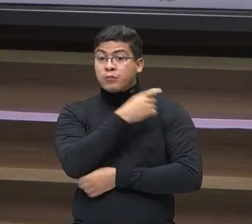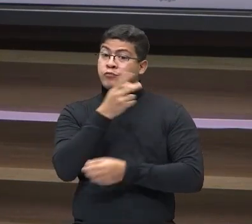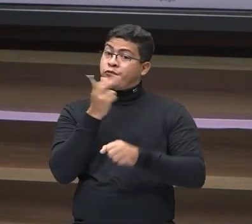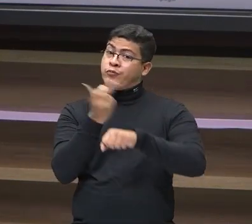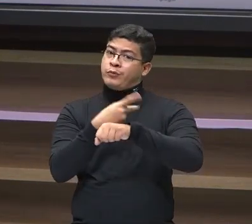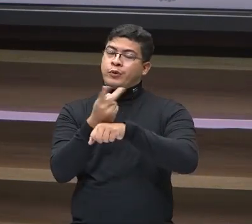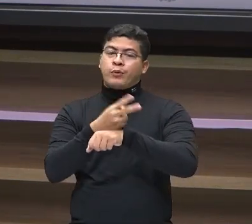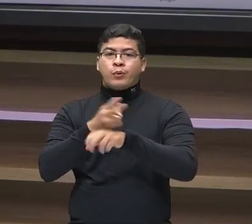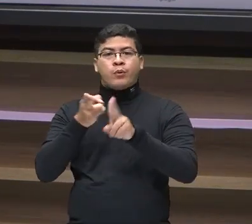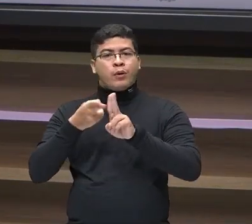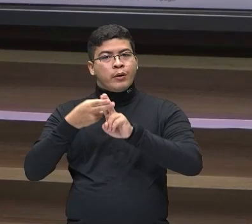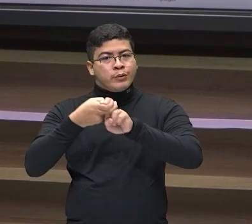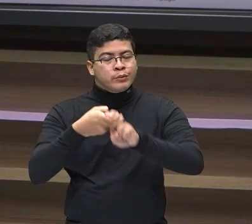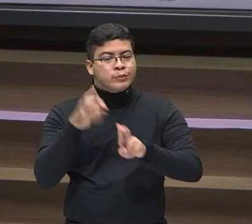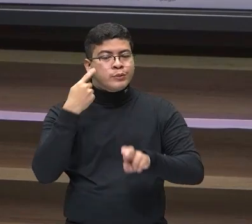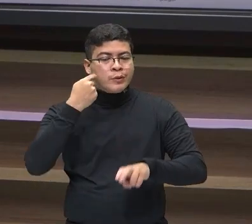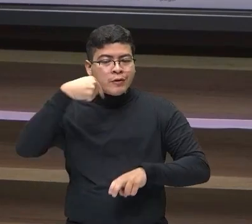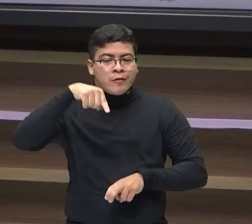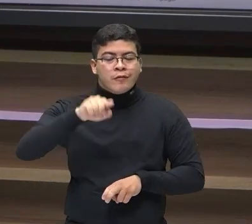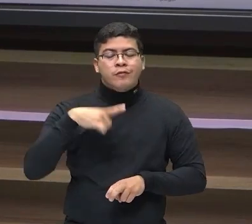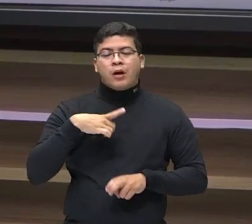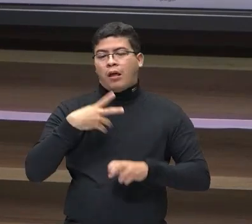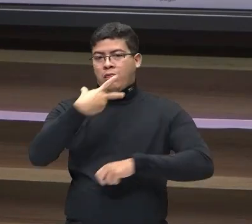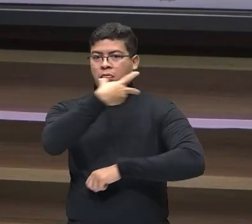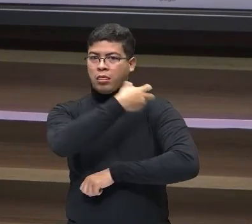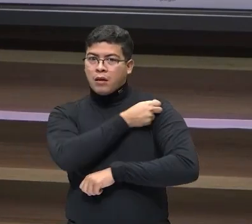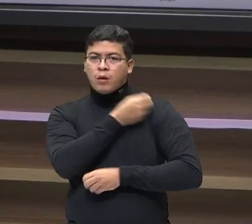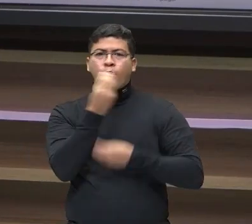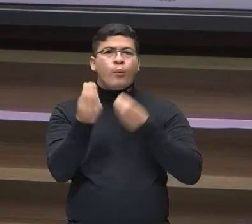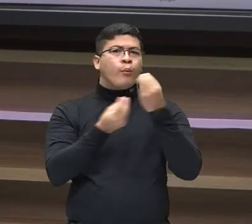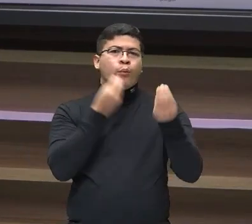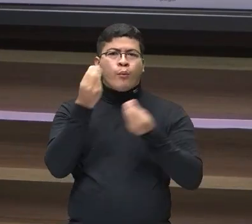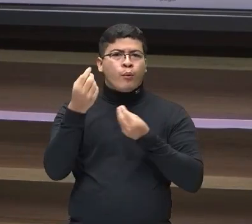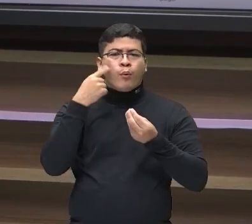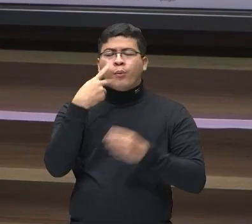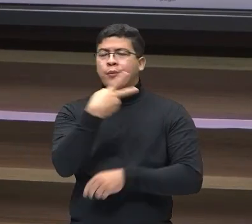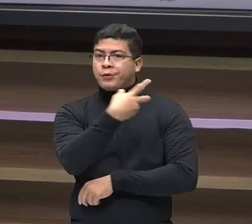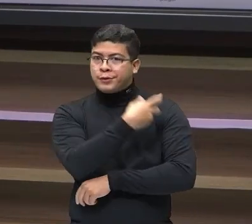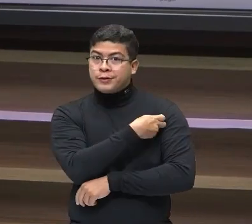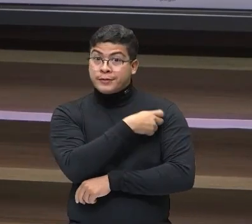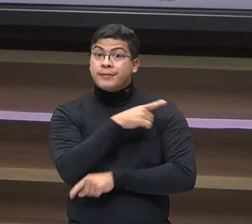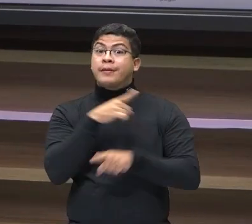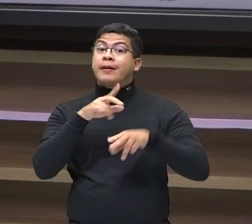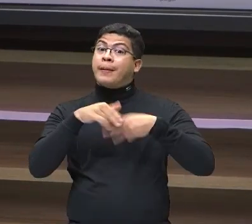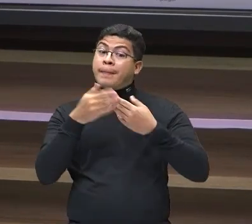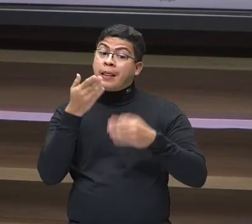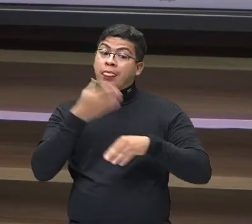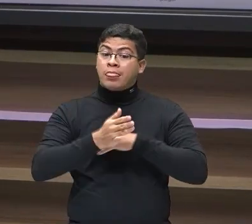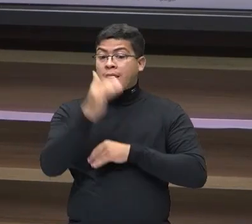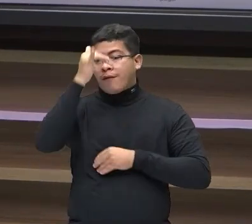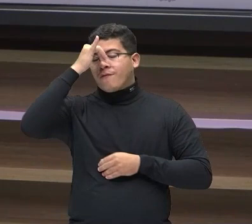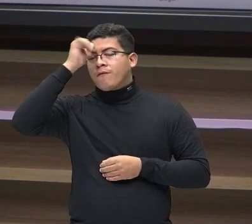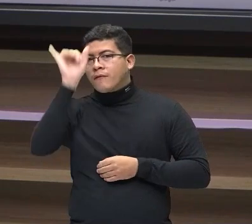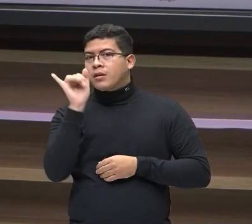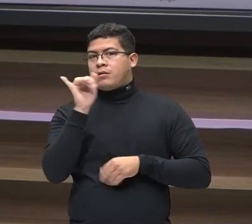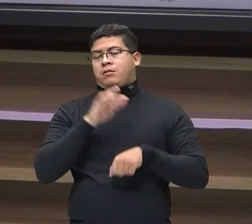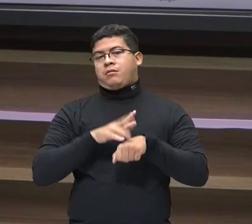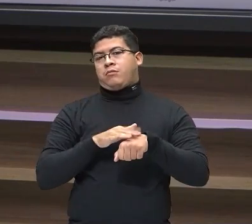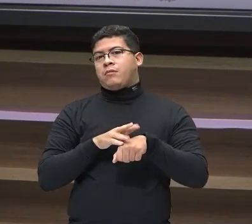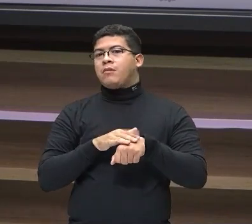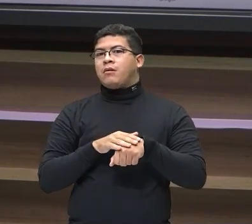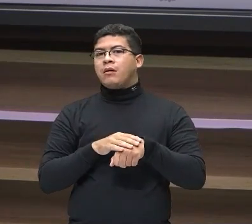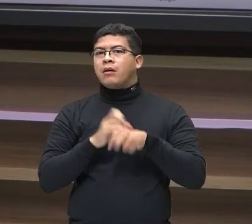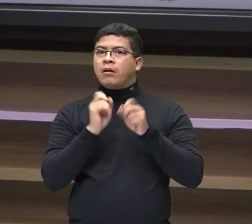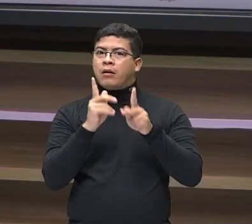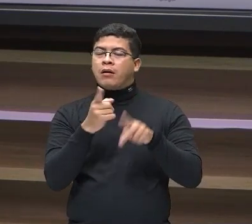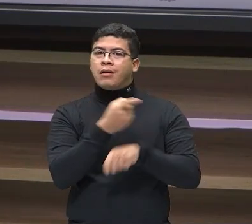posto de saúde, né? Verifica o posto mais próximo, como é possível aí tomar a vacina, para tentar evitar diversas doenças